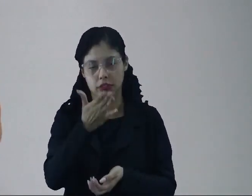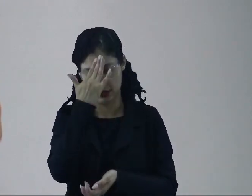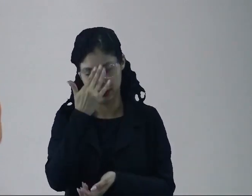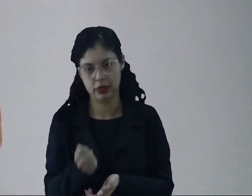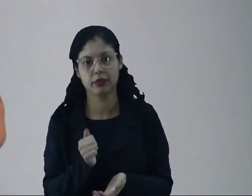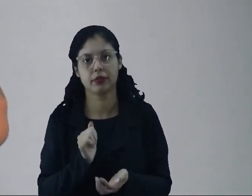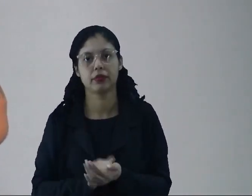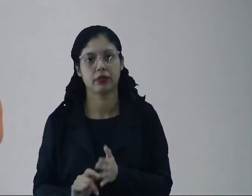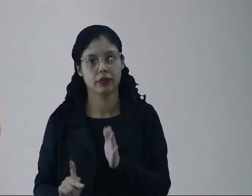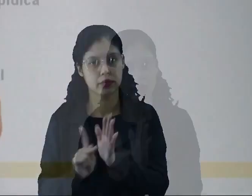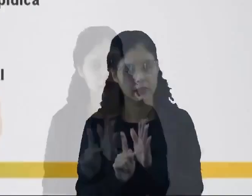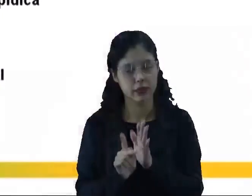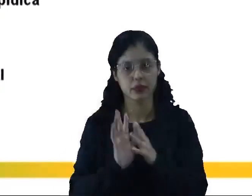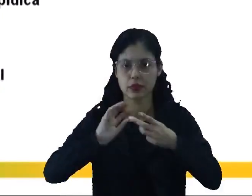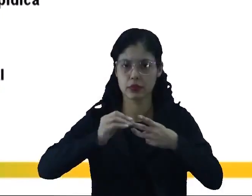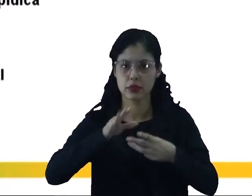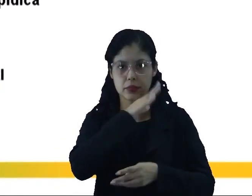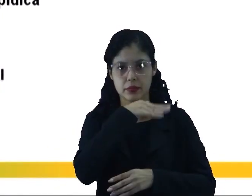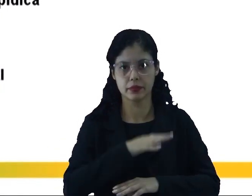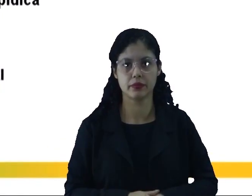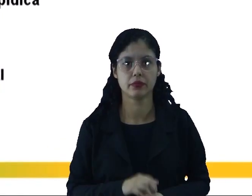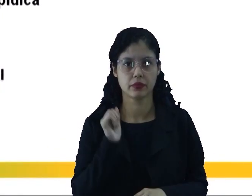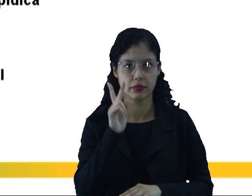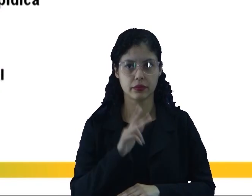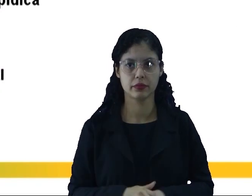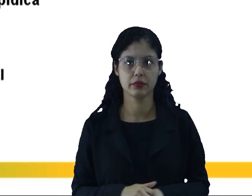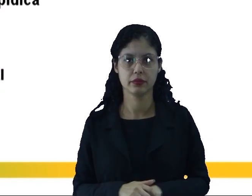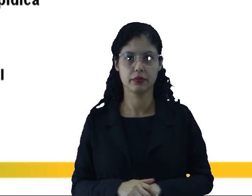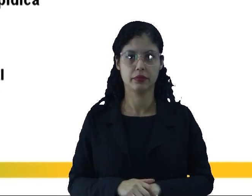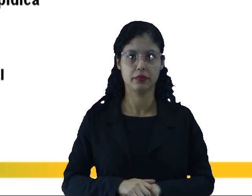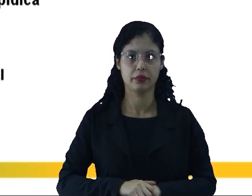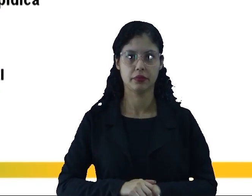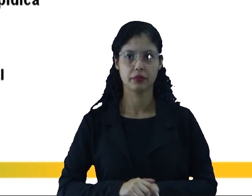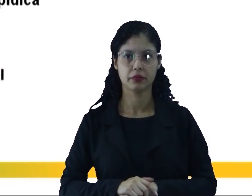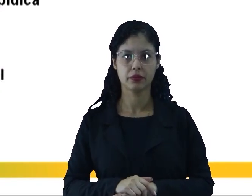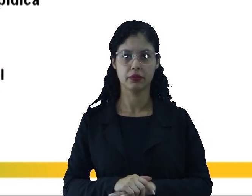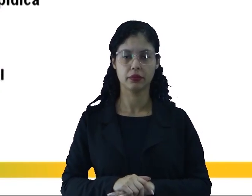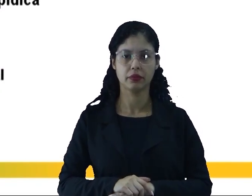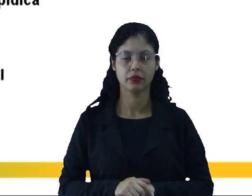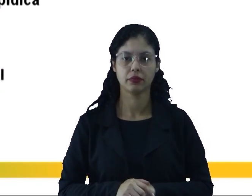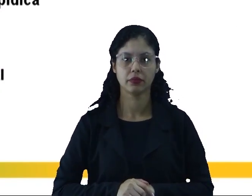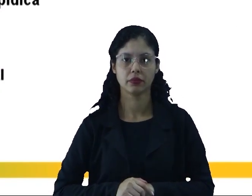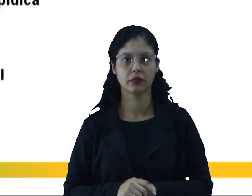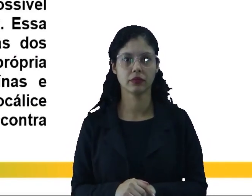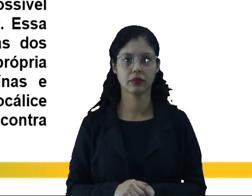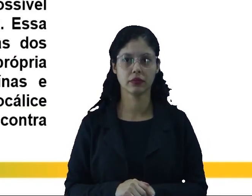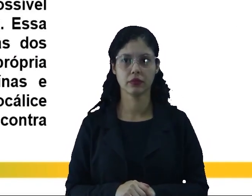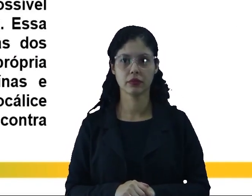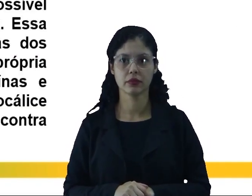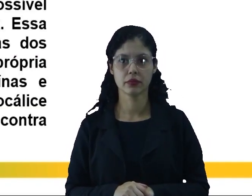ali que se trata de uma célula animal, ok? Vamos avançar. Então,